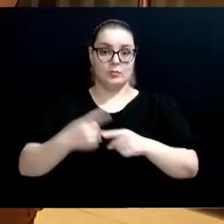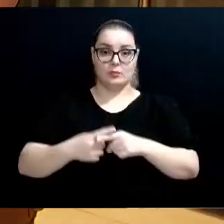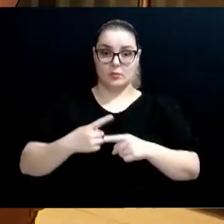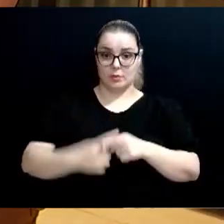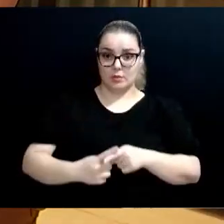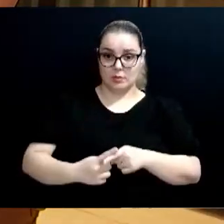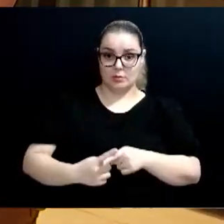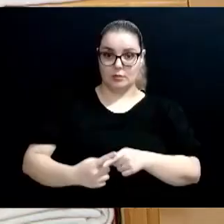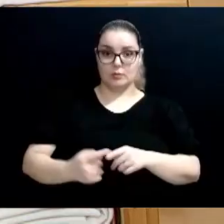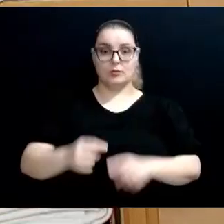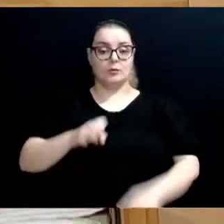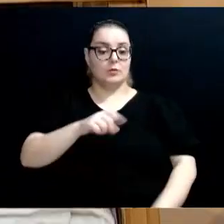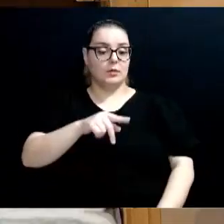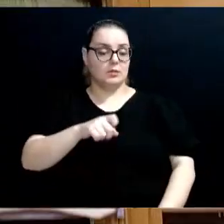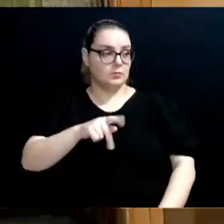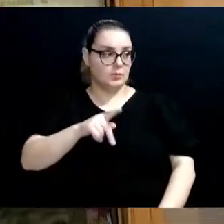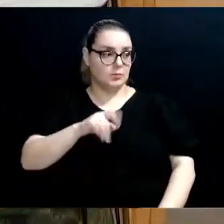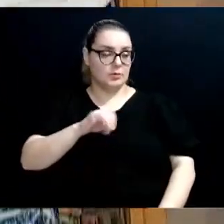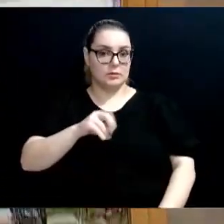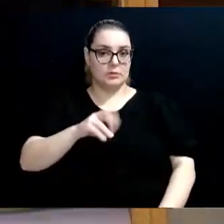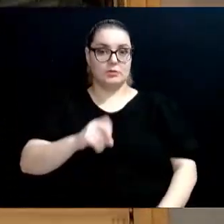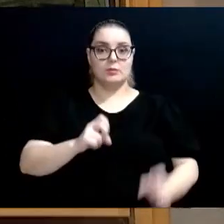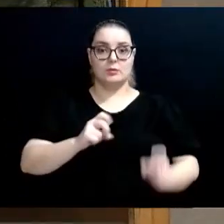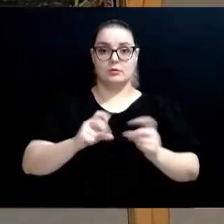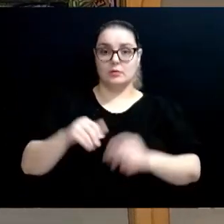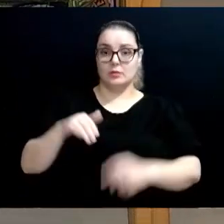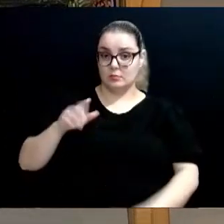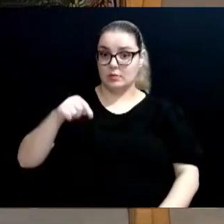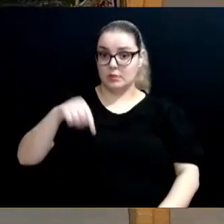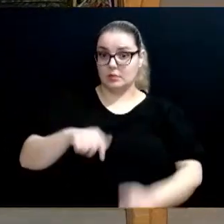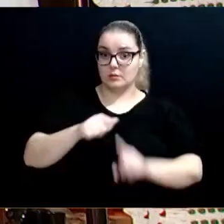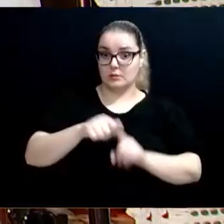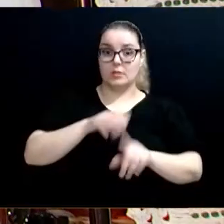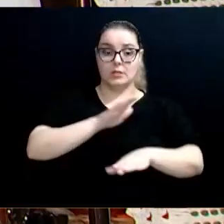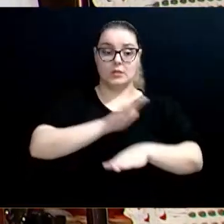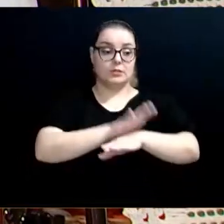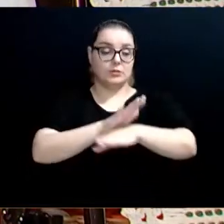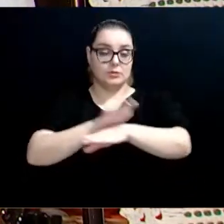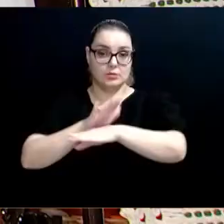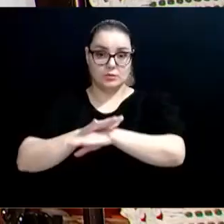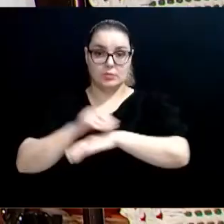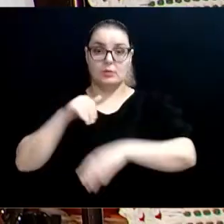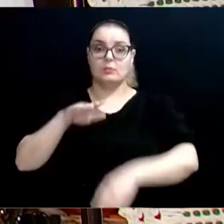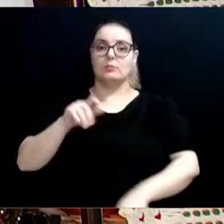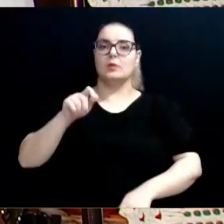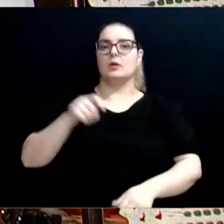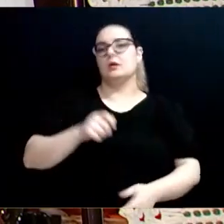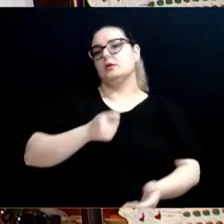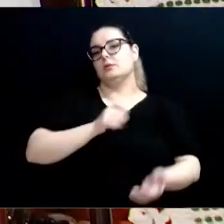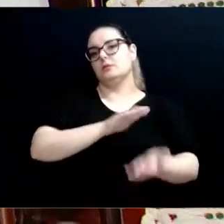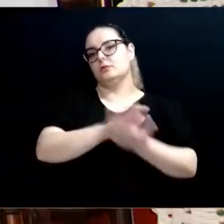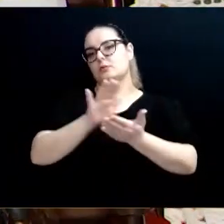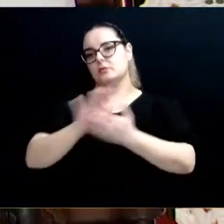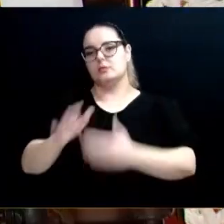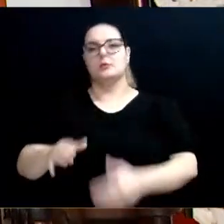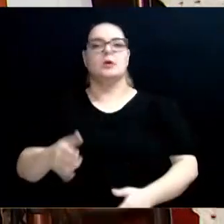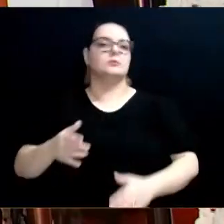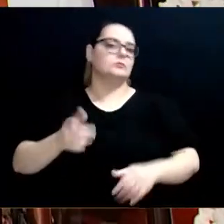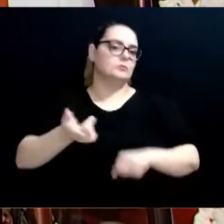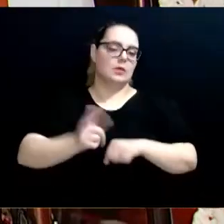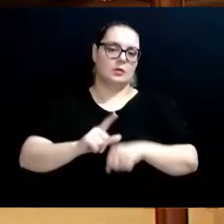mundo, e um custo variável, porque o expositor que vendeu mais nesse mês, ele